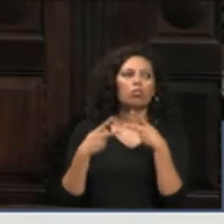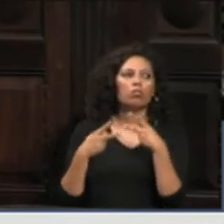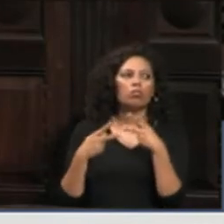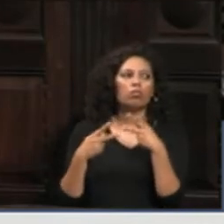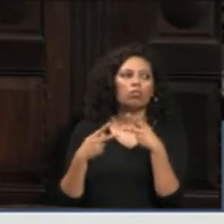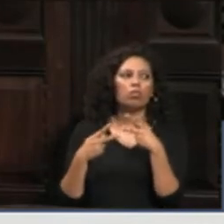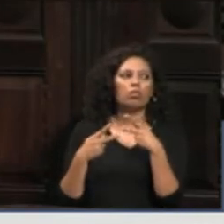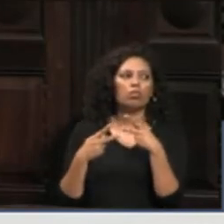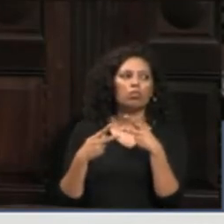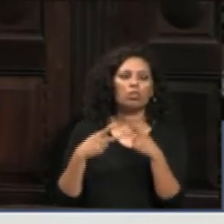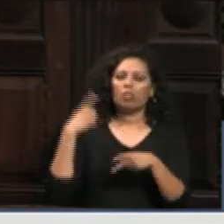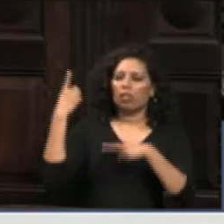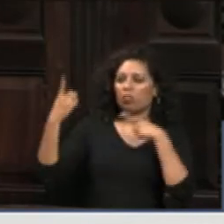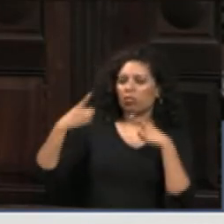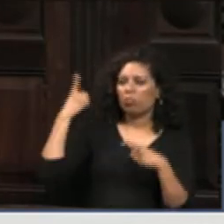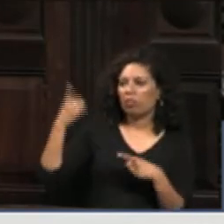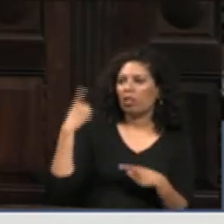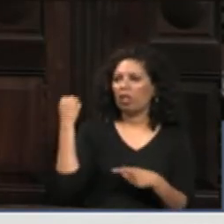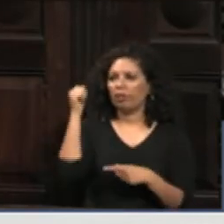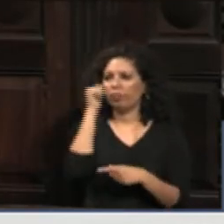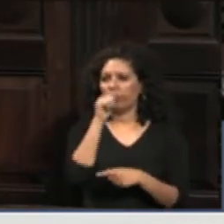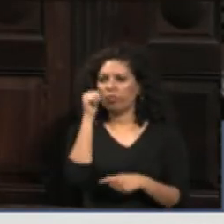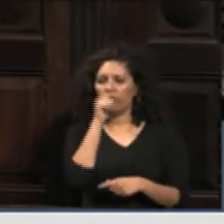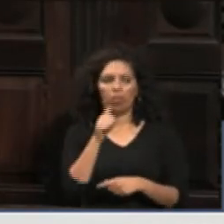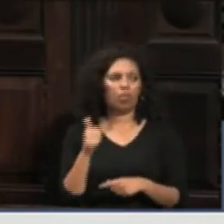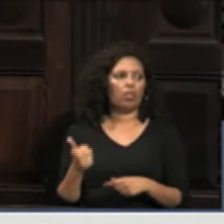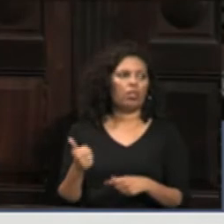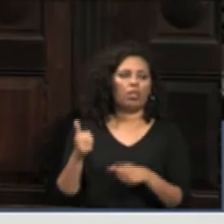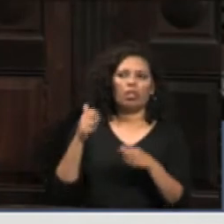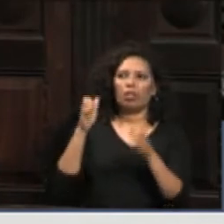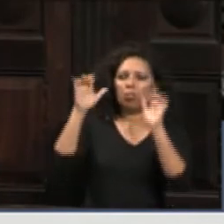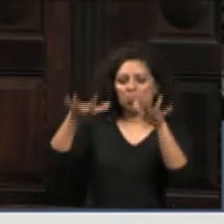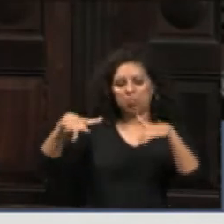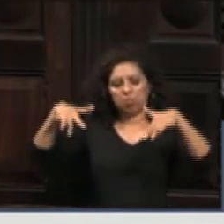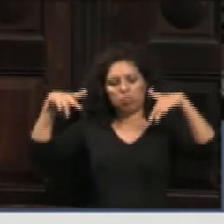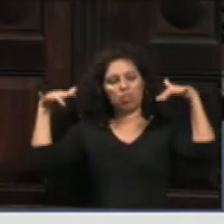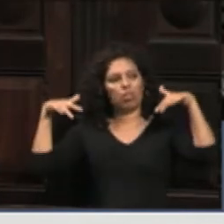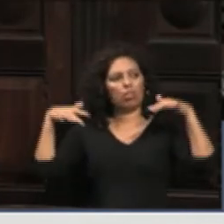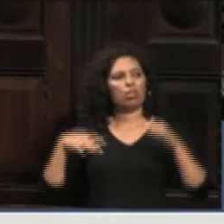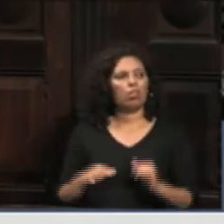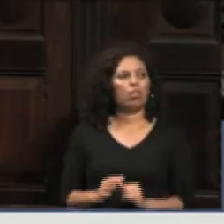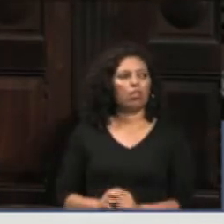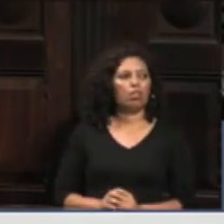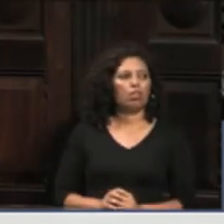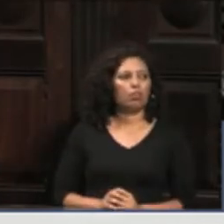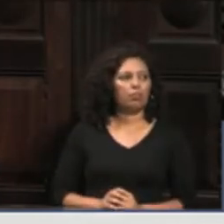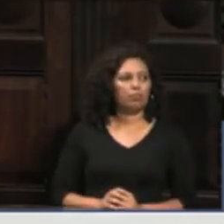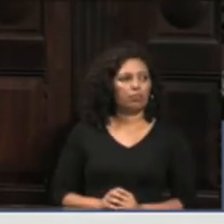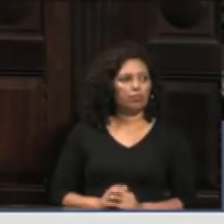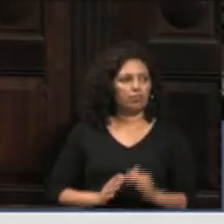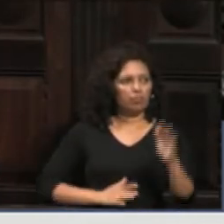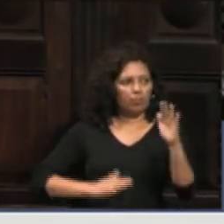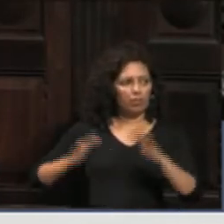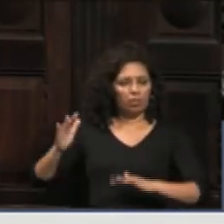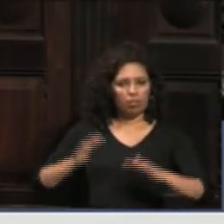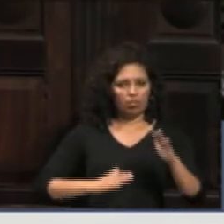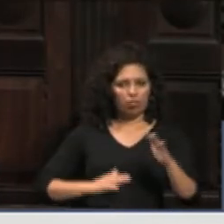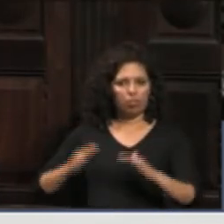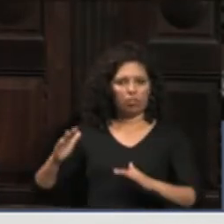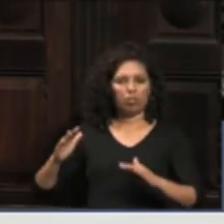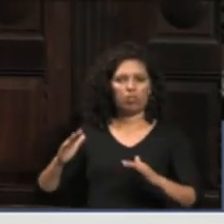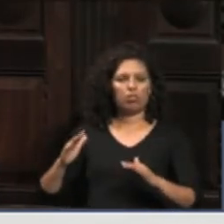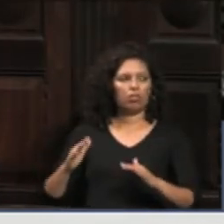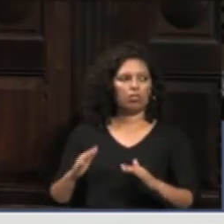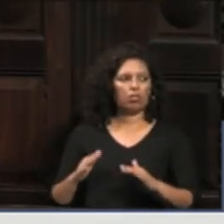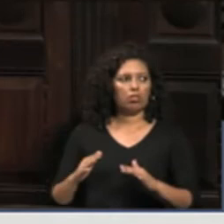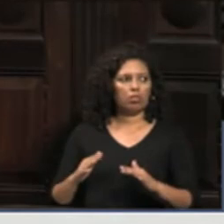aos deputados, às deputadas, às galerias, às vezes é